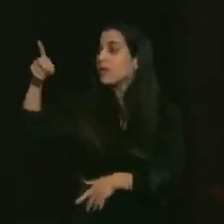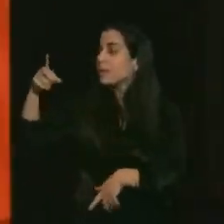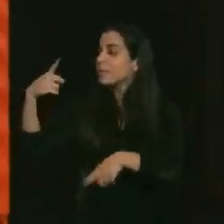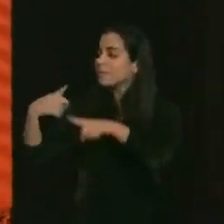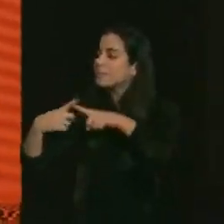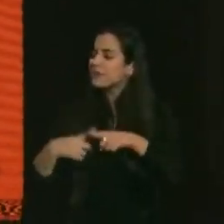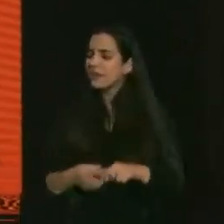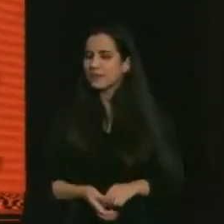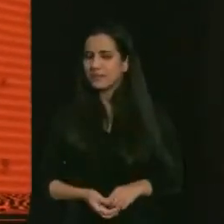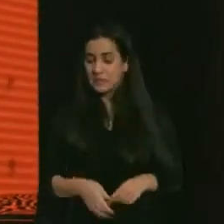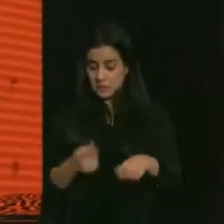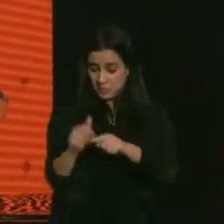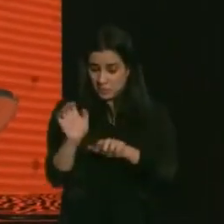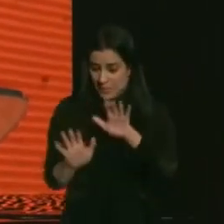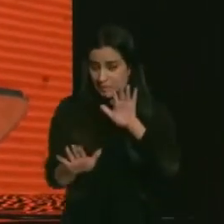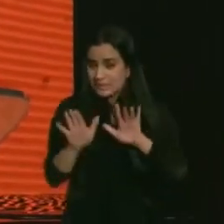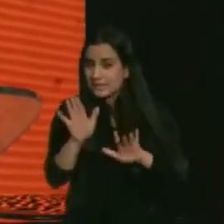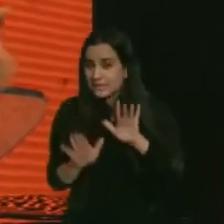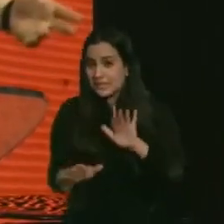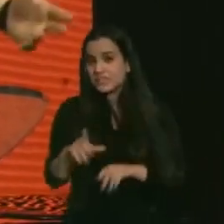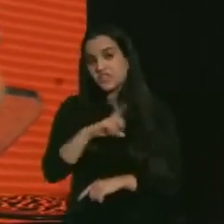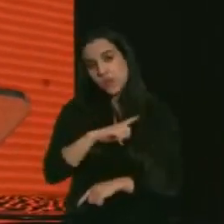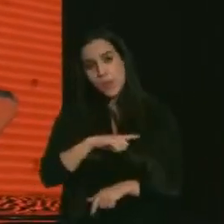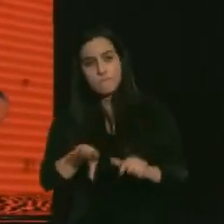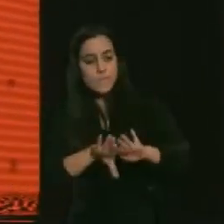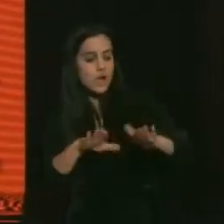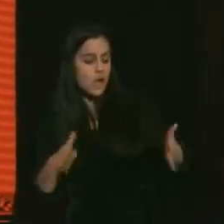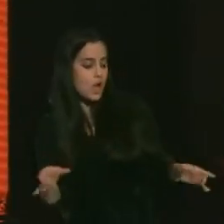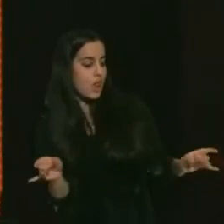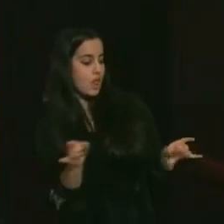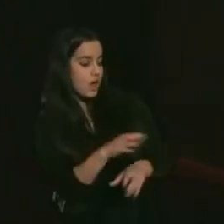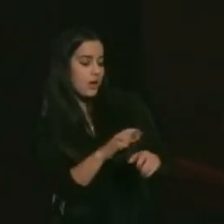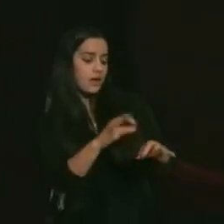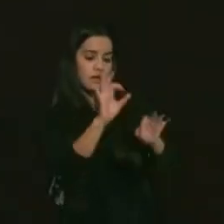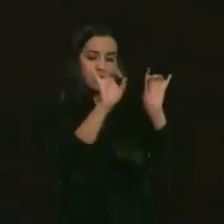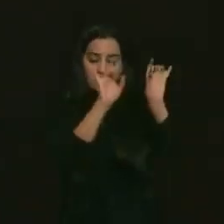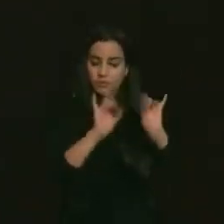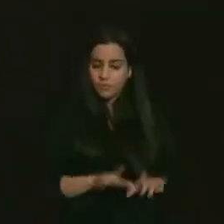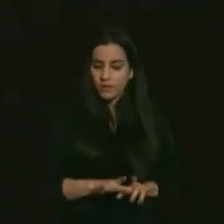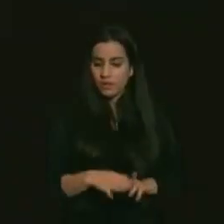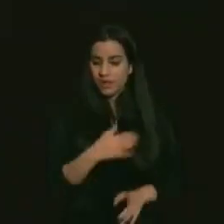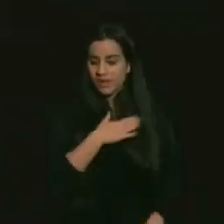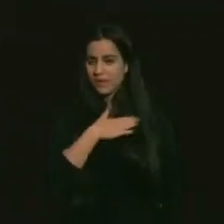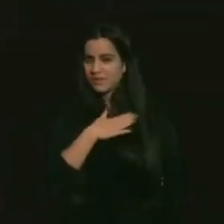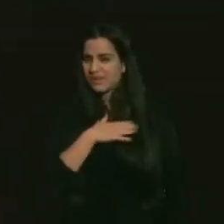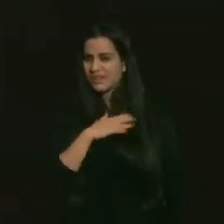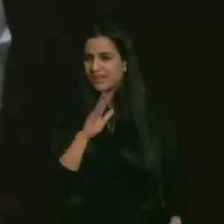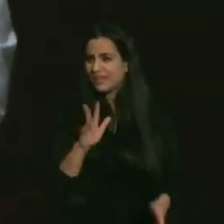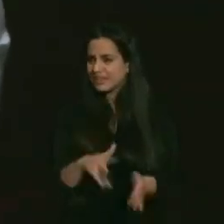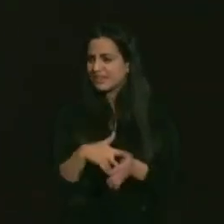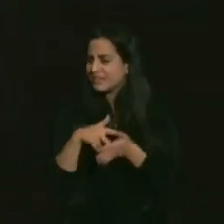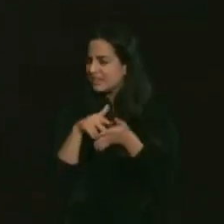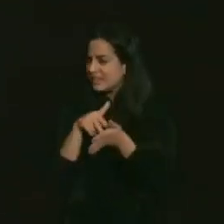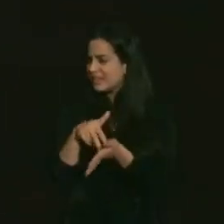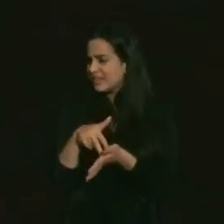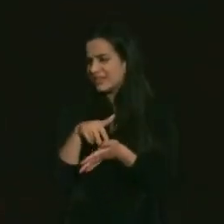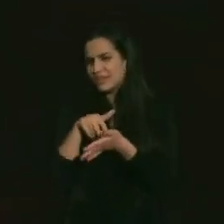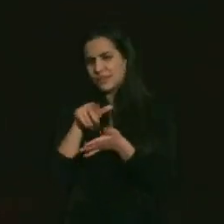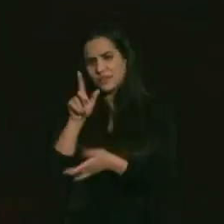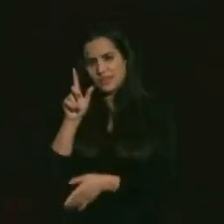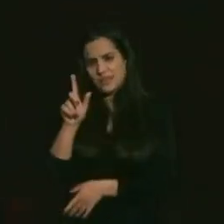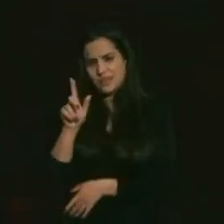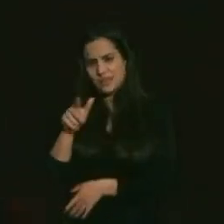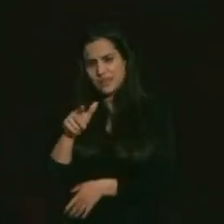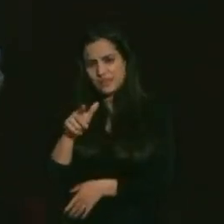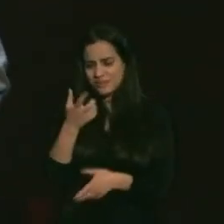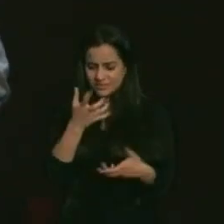Porque apesar de ter um banquete à minha disposição, eu não aceito o